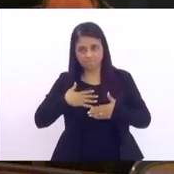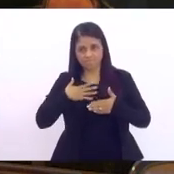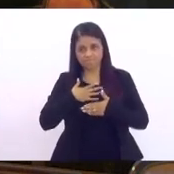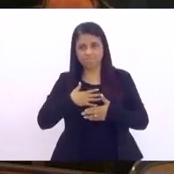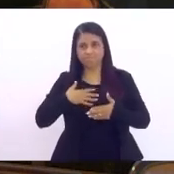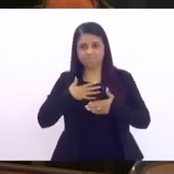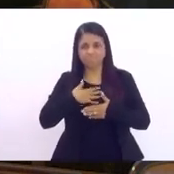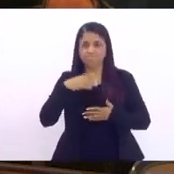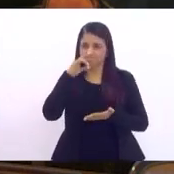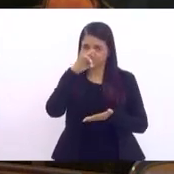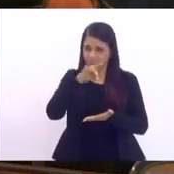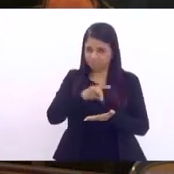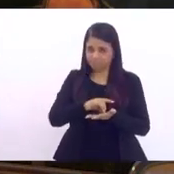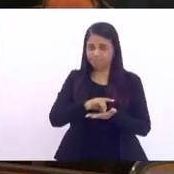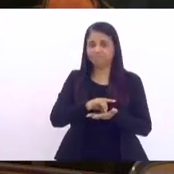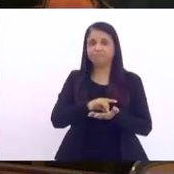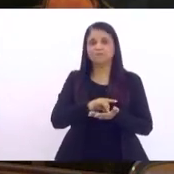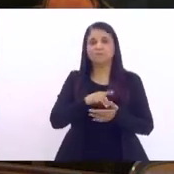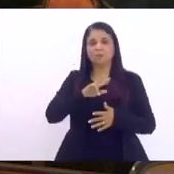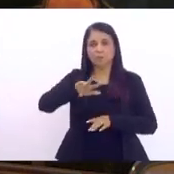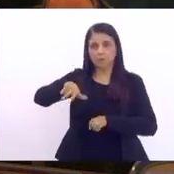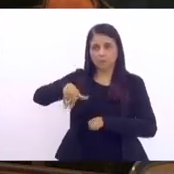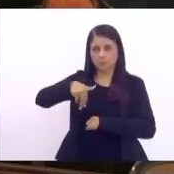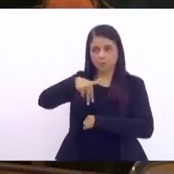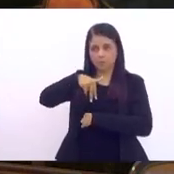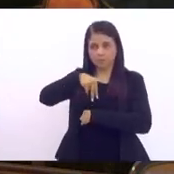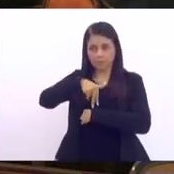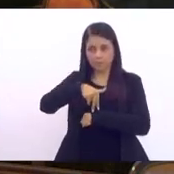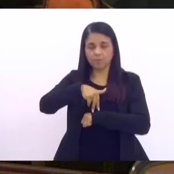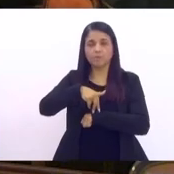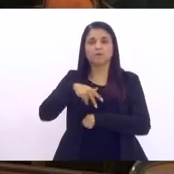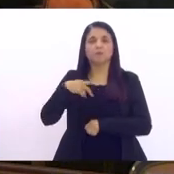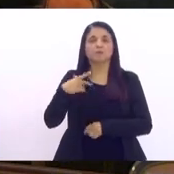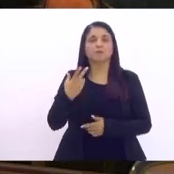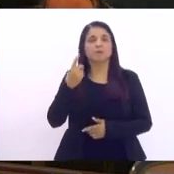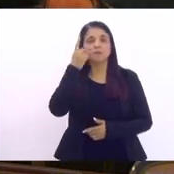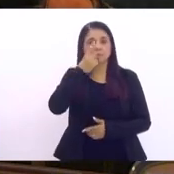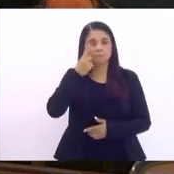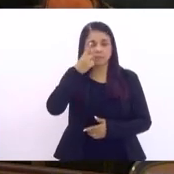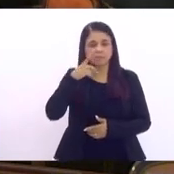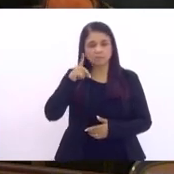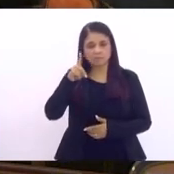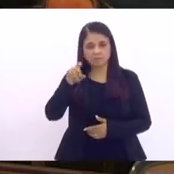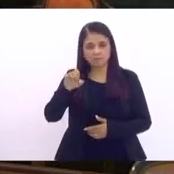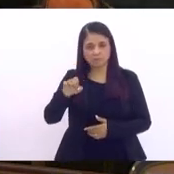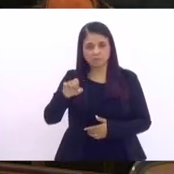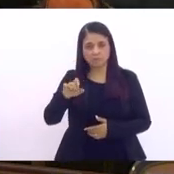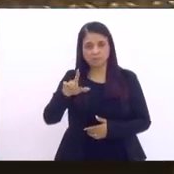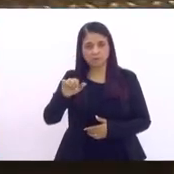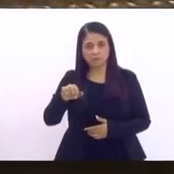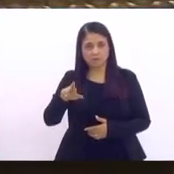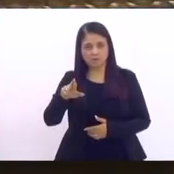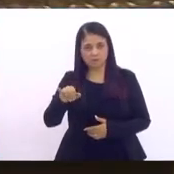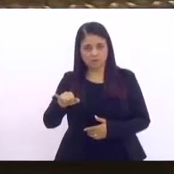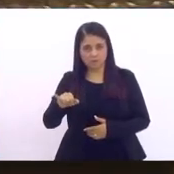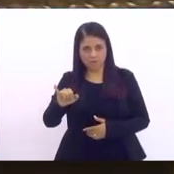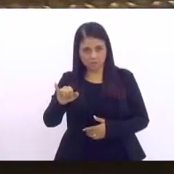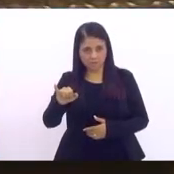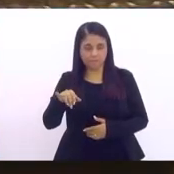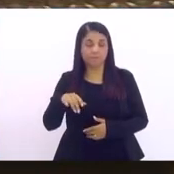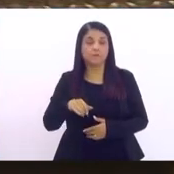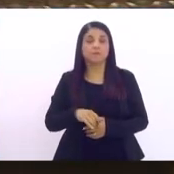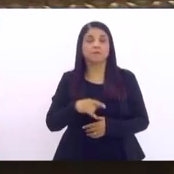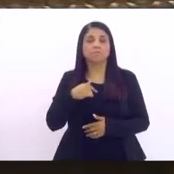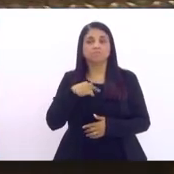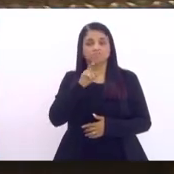tribuna, deputado Dauari. Tribuna que muitas vezes Vossa Excelência ocupou